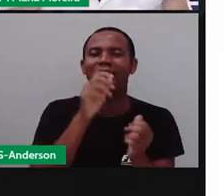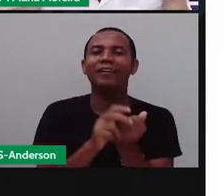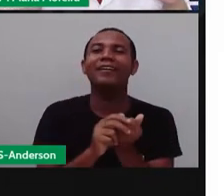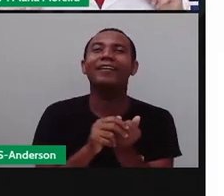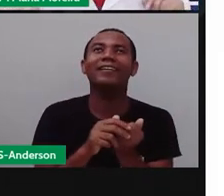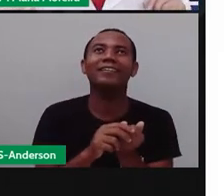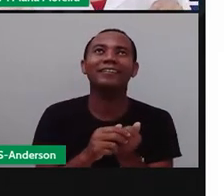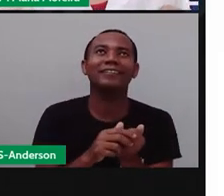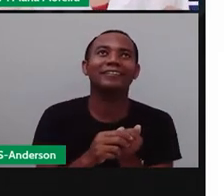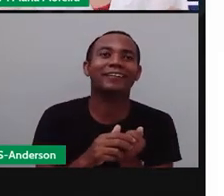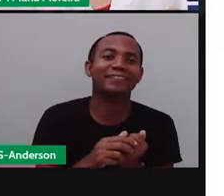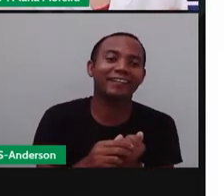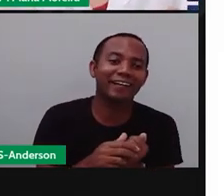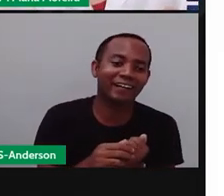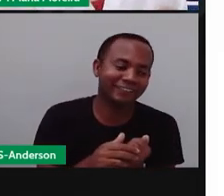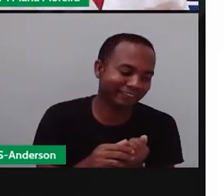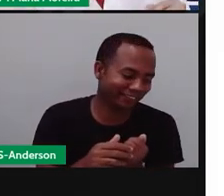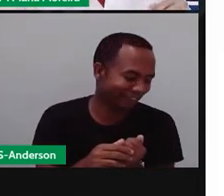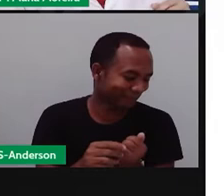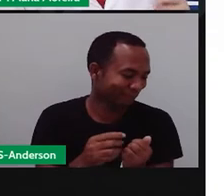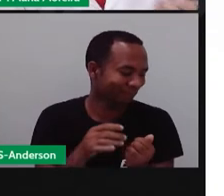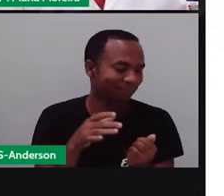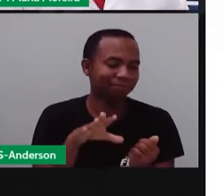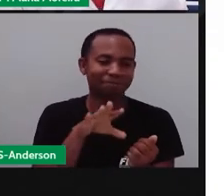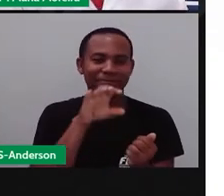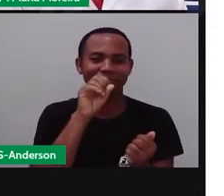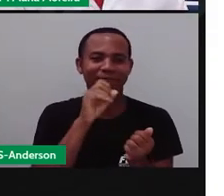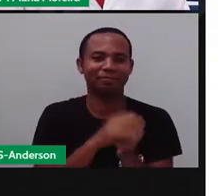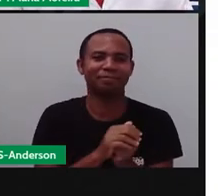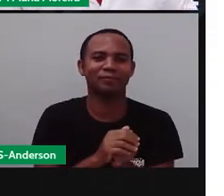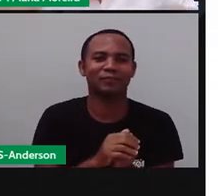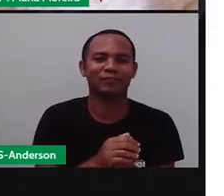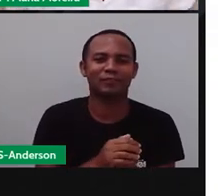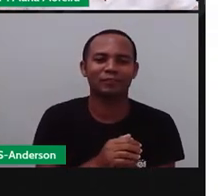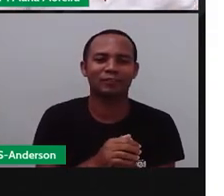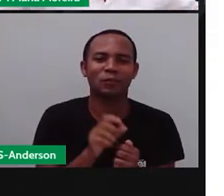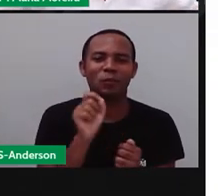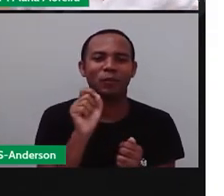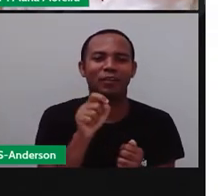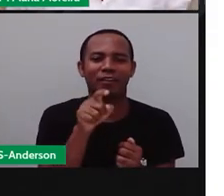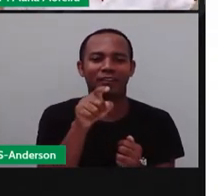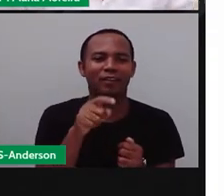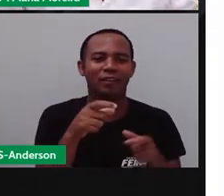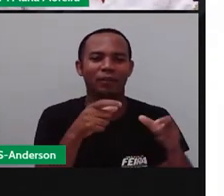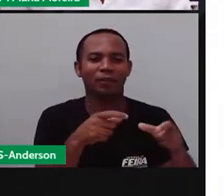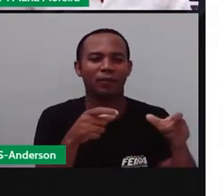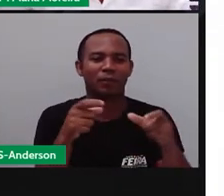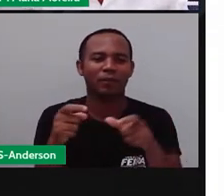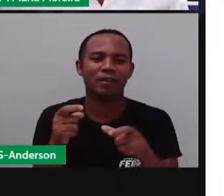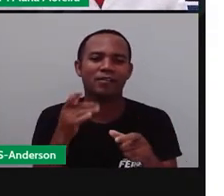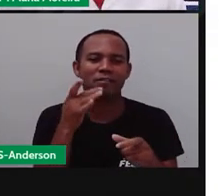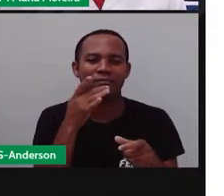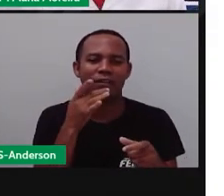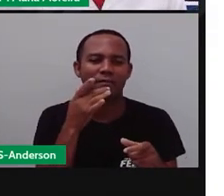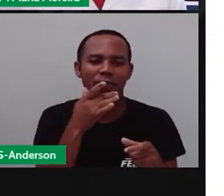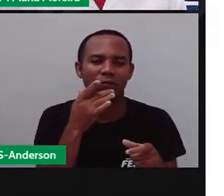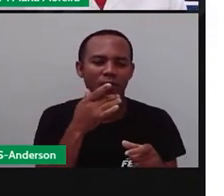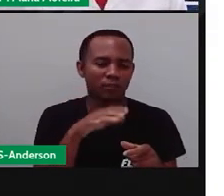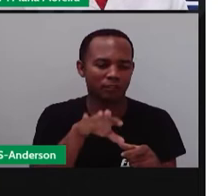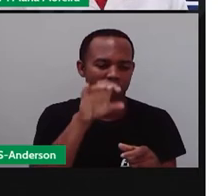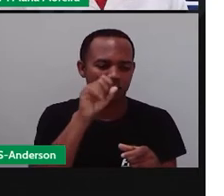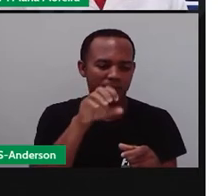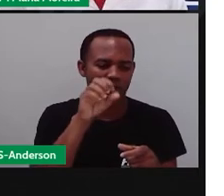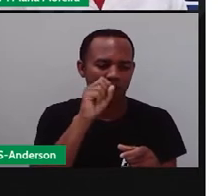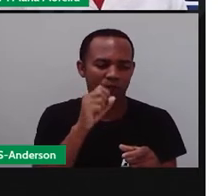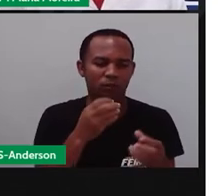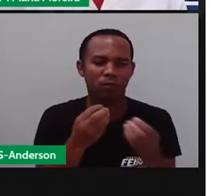não, Anderson? Pois é. Bom, esses portais abertos de viagem aí pelos sabores e cheiros, eles